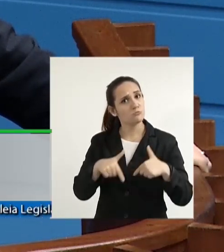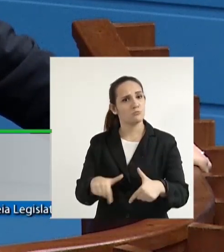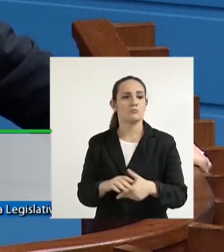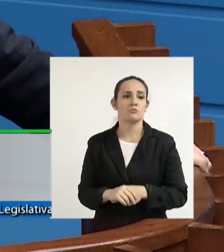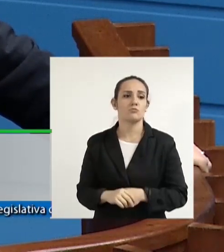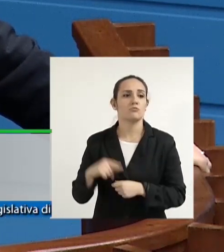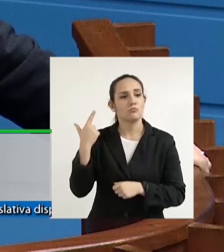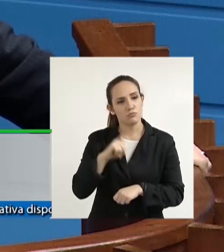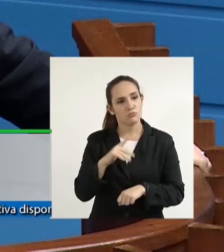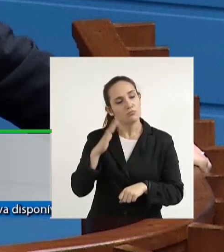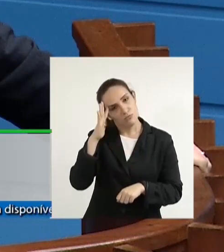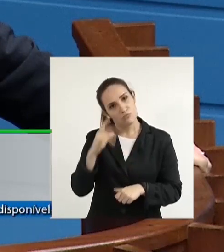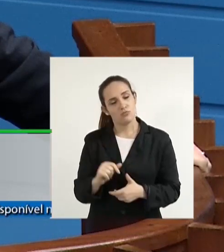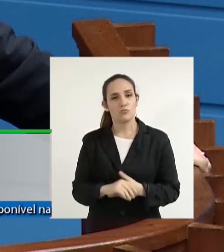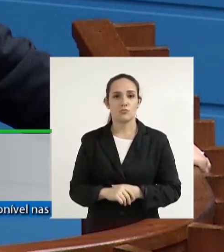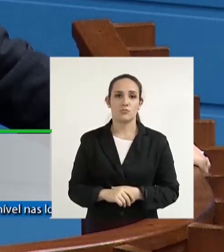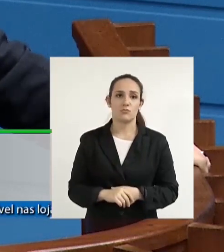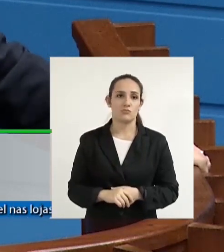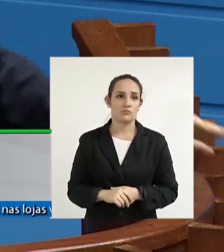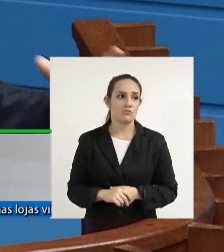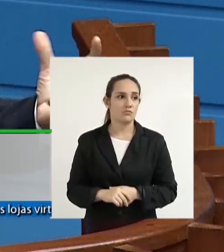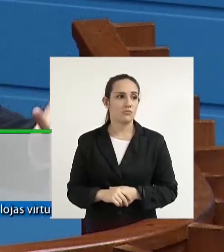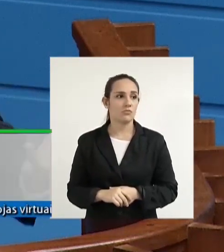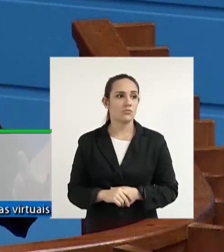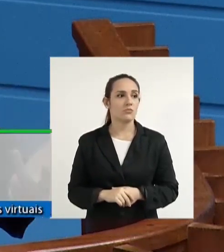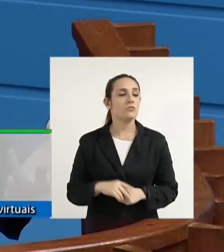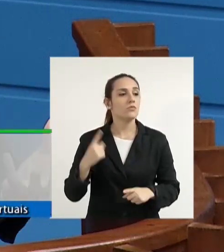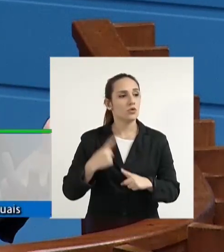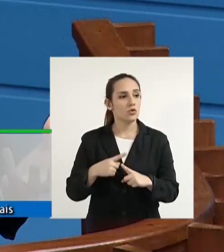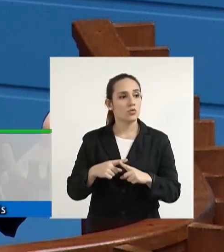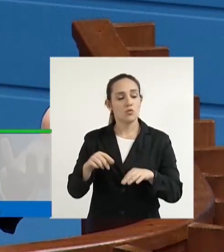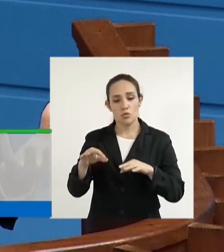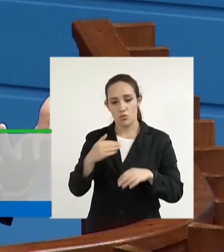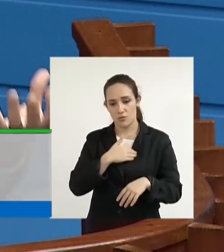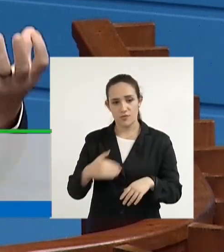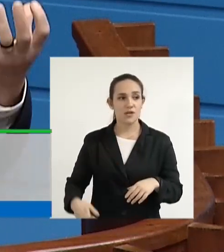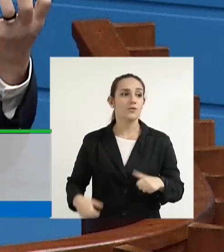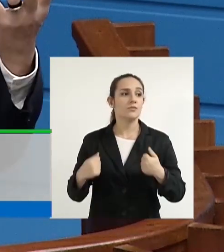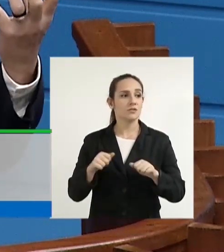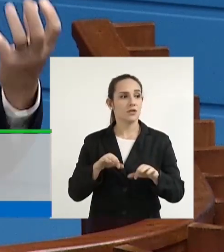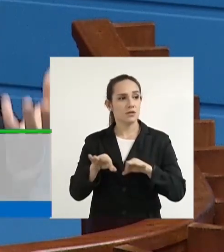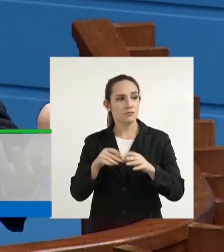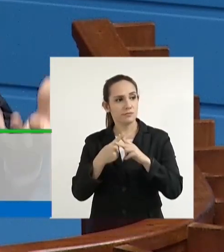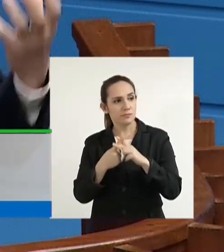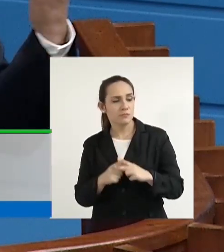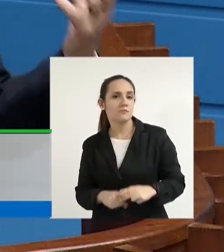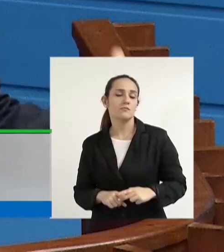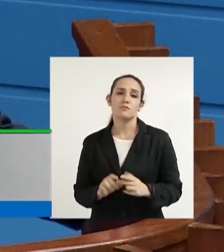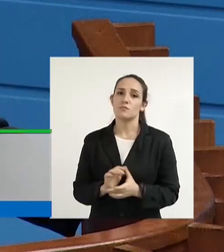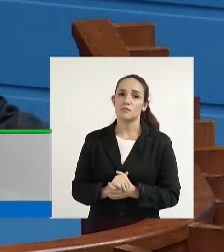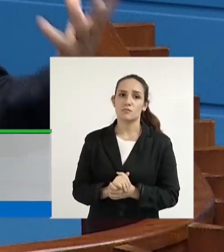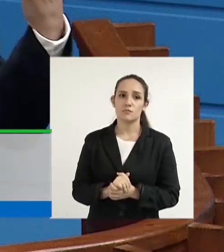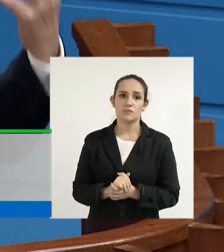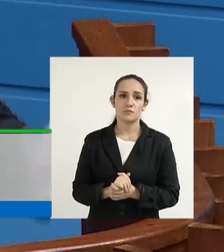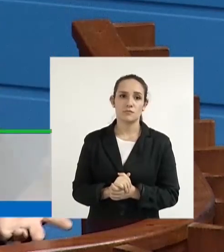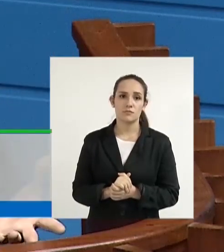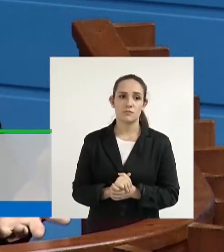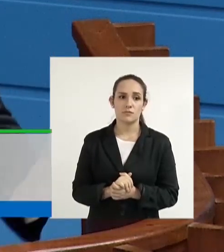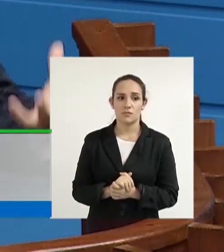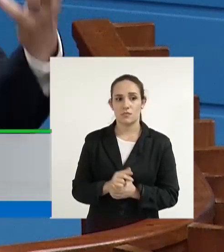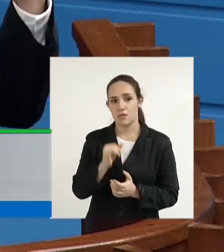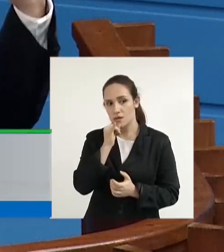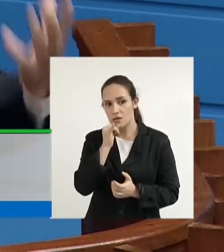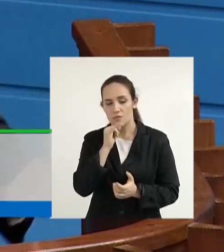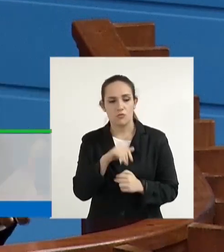uma negociação em que o governo faça uma priorização. É possível discutir de forma diferenciada para